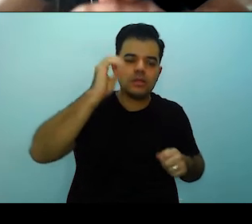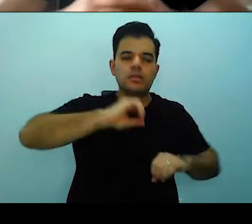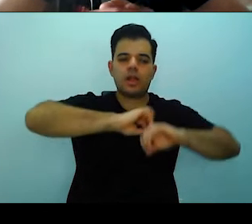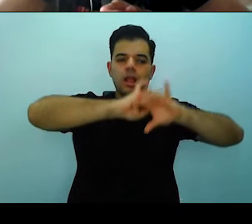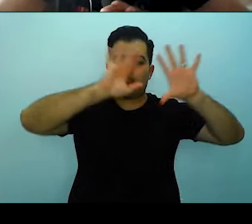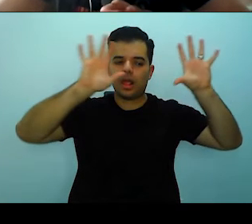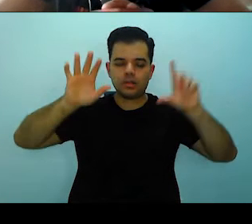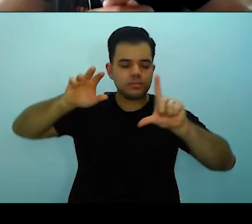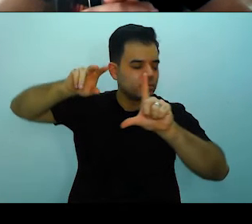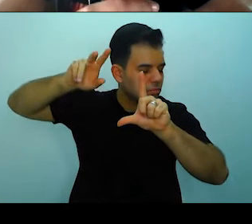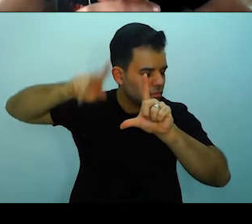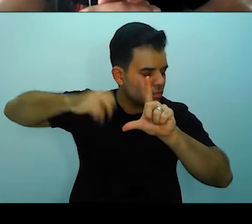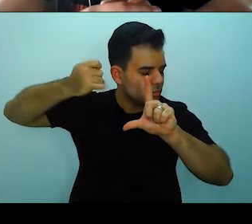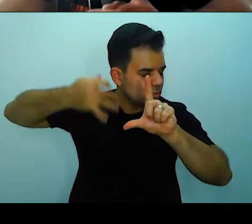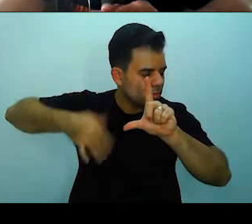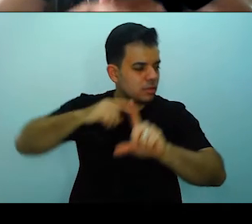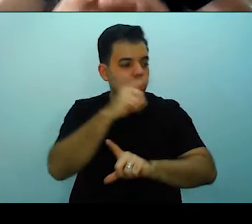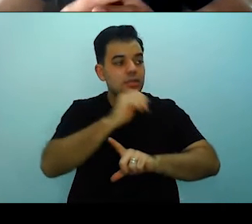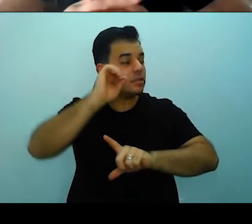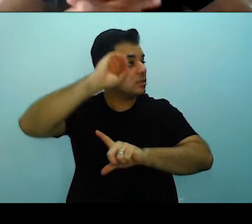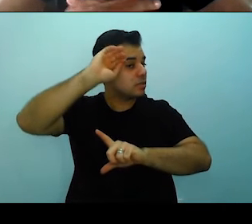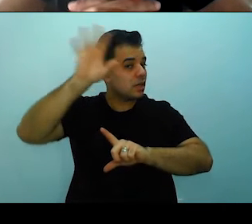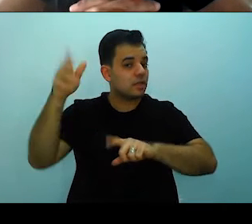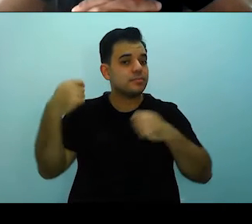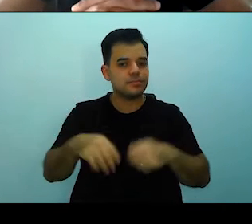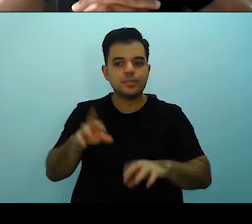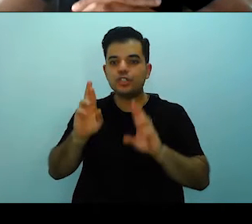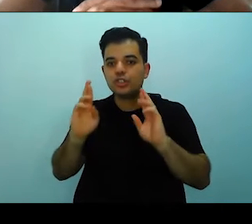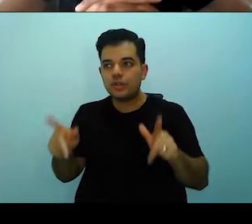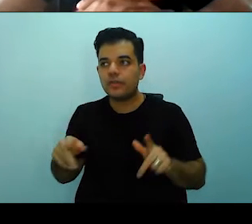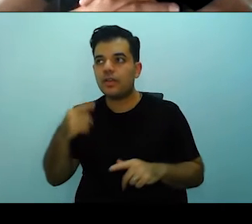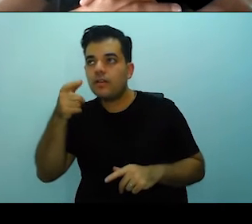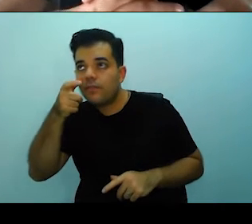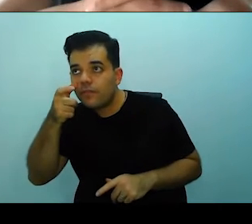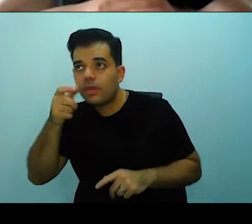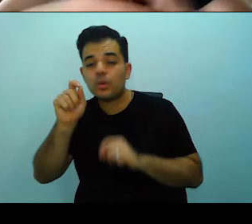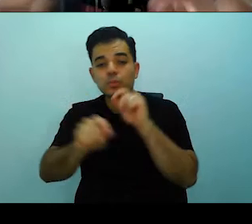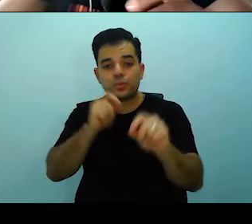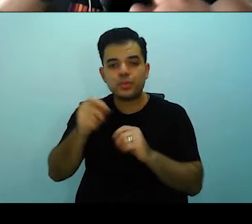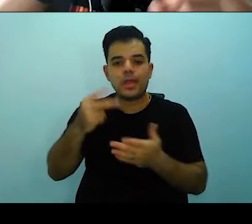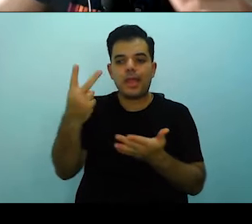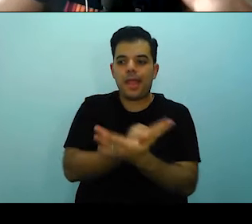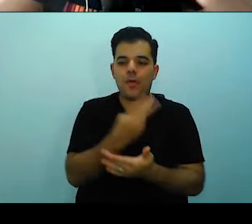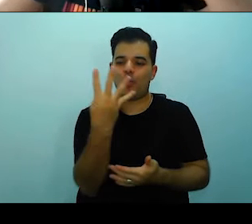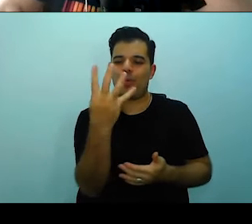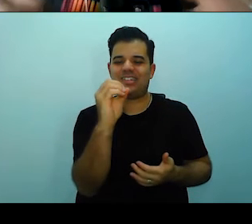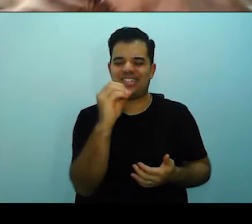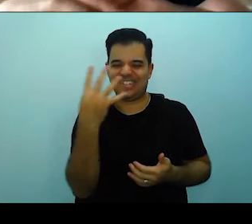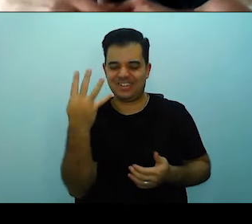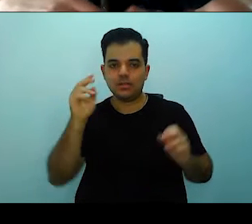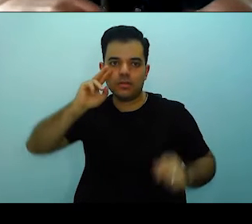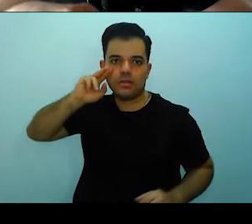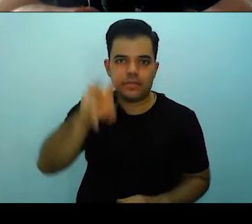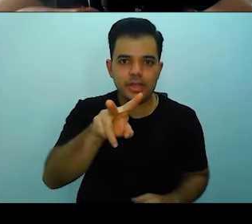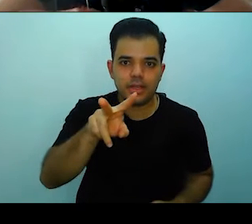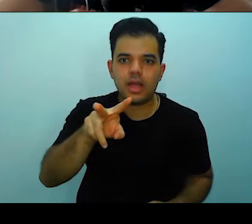está passando para ele, porque diferentemente de uma pessoa que enxerga, que vai poder olhar e vai ler ali erro 404, né?